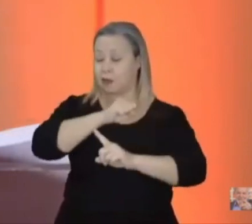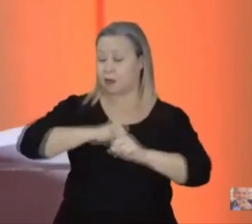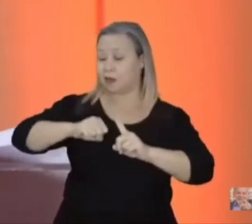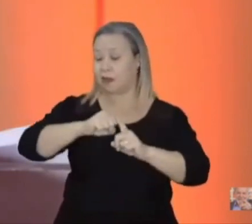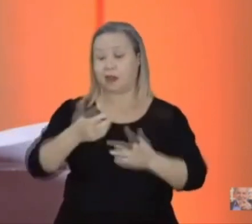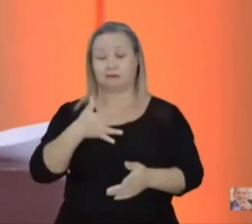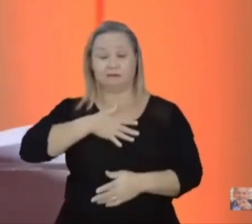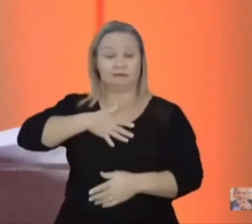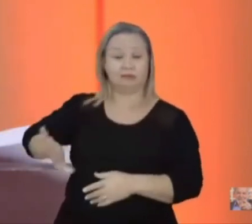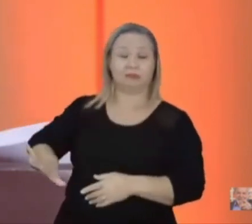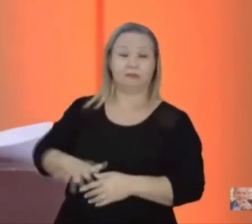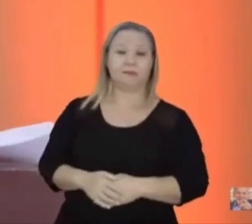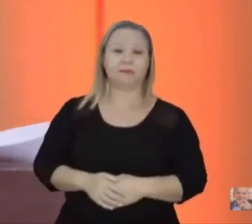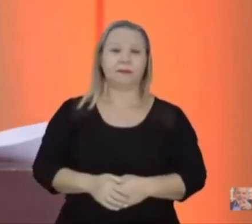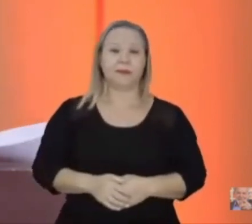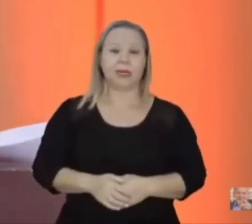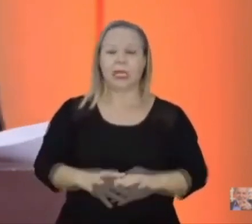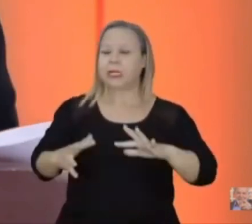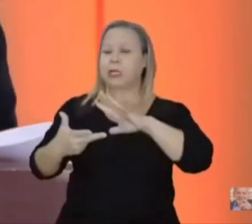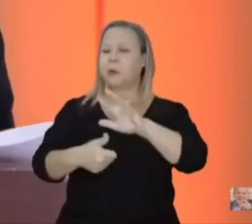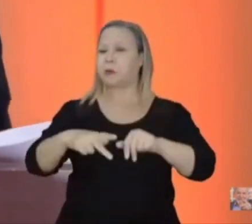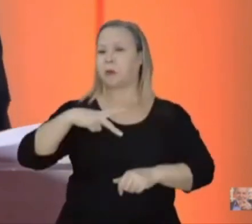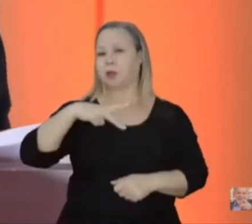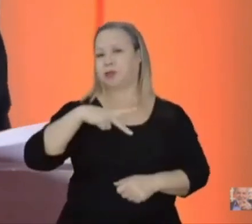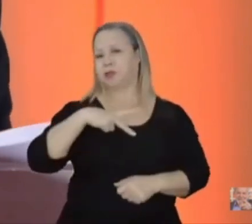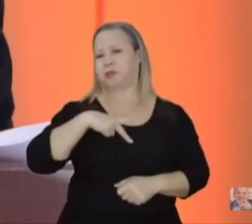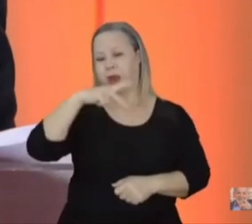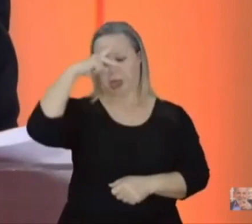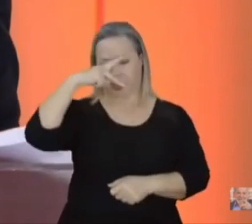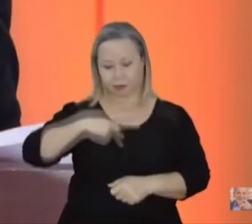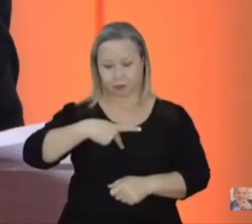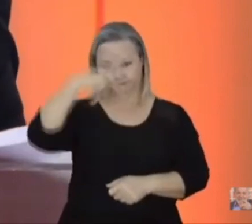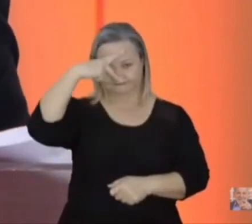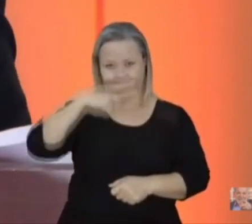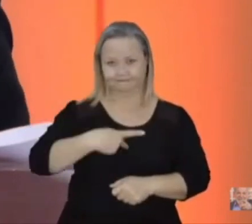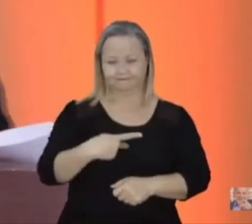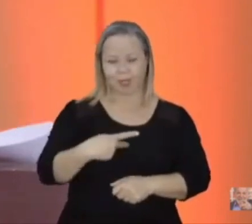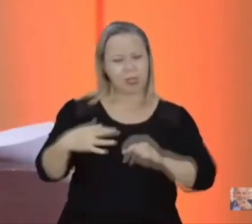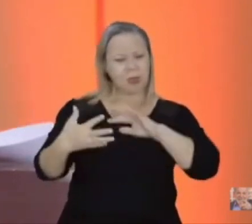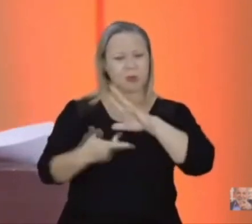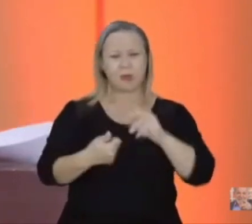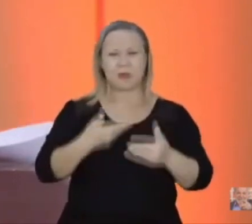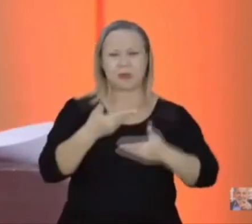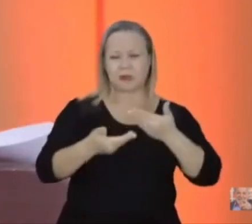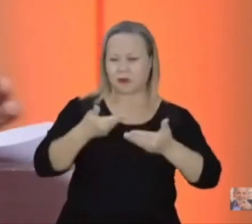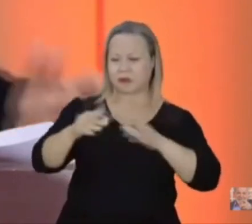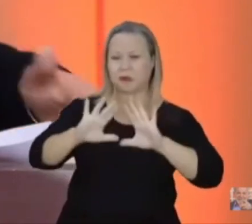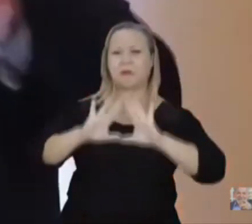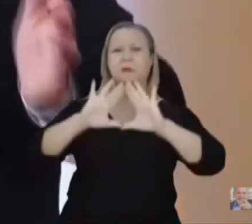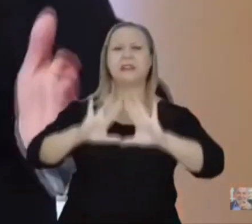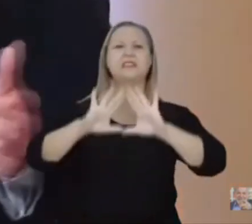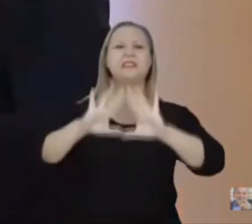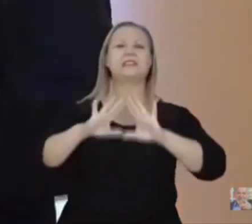tem um mundo próprio dele, que é o um mundo, sabe, muito, muito envolvido com o miliciano, que é o que faz. Então,